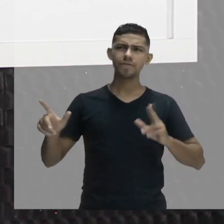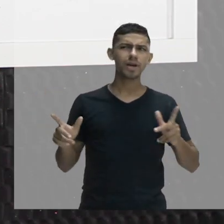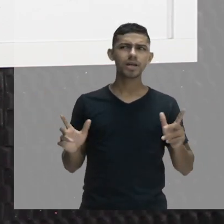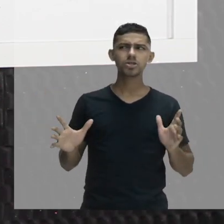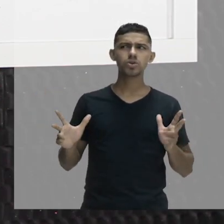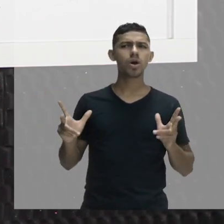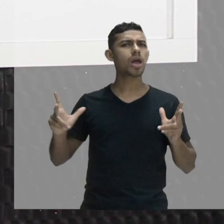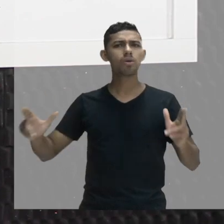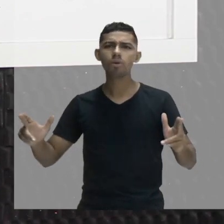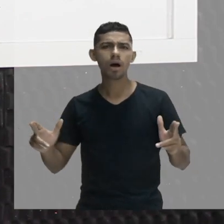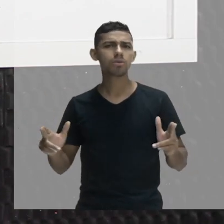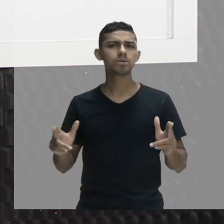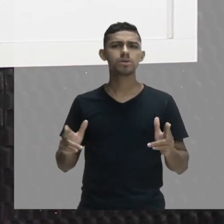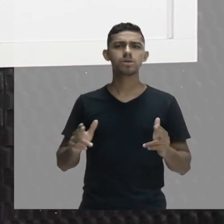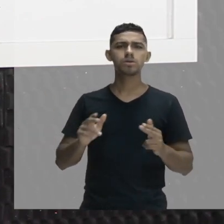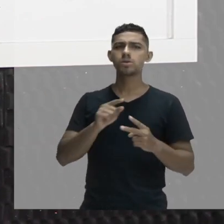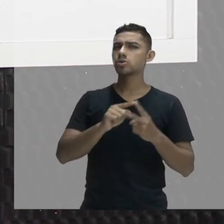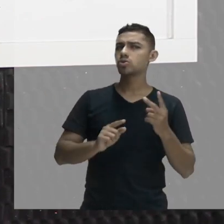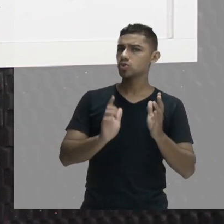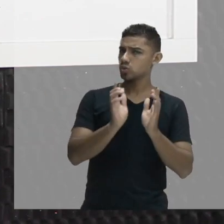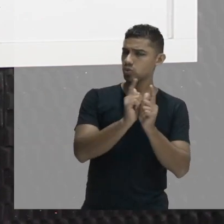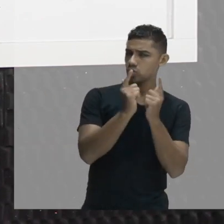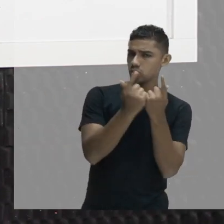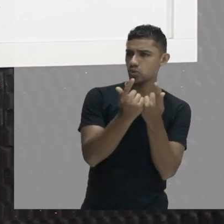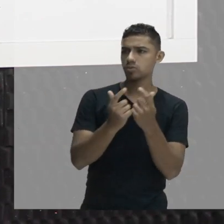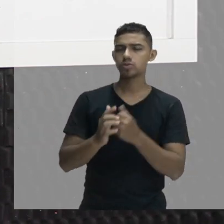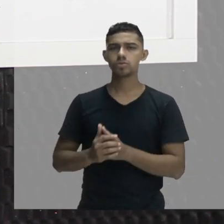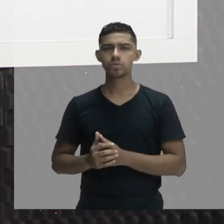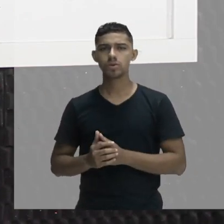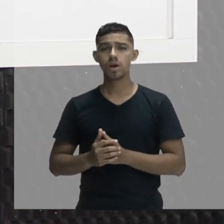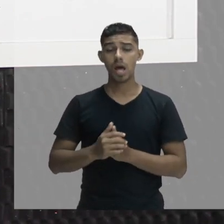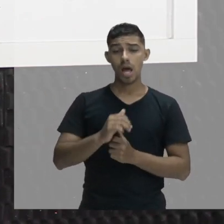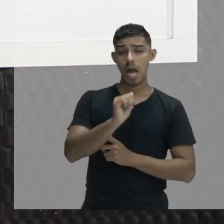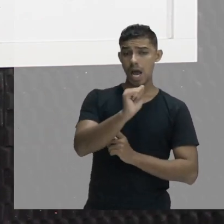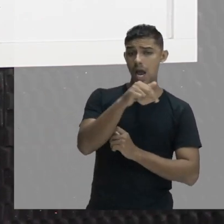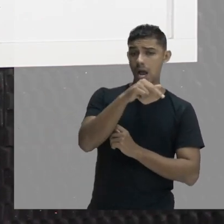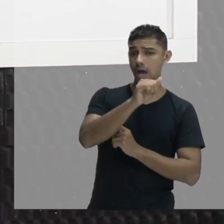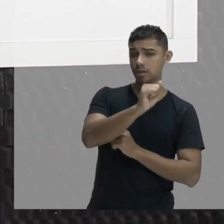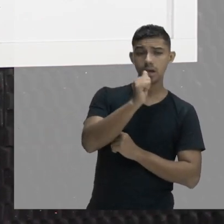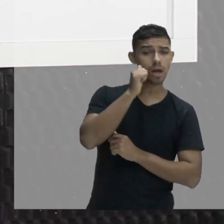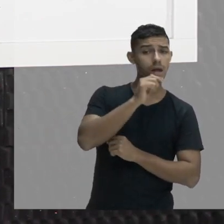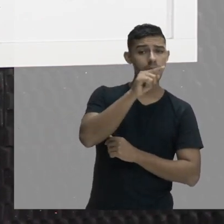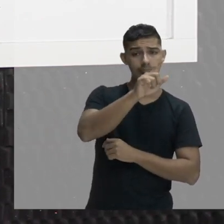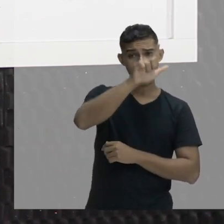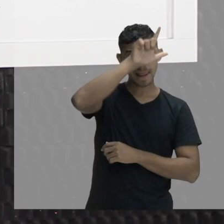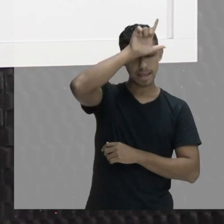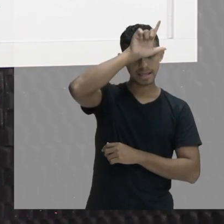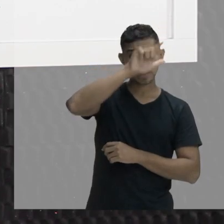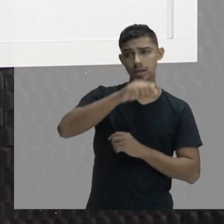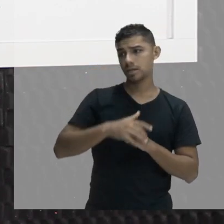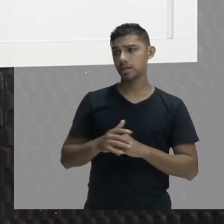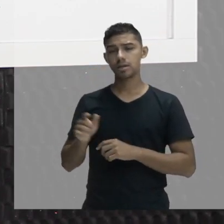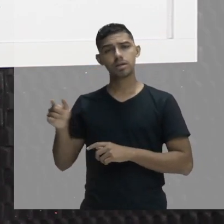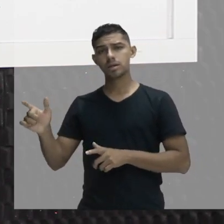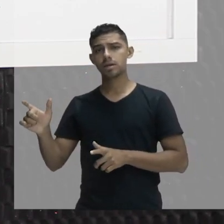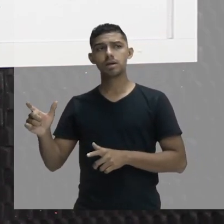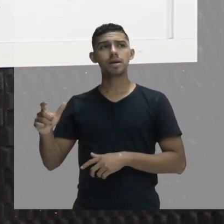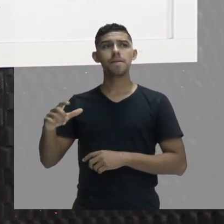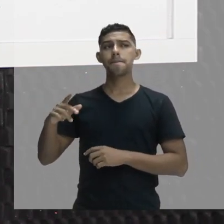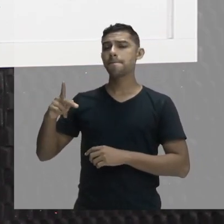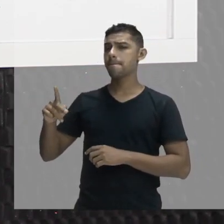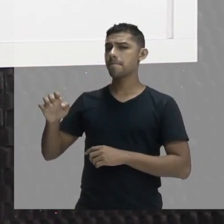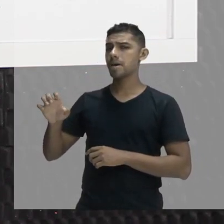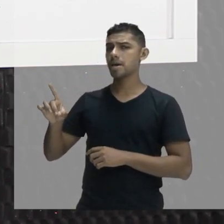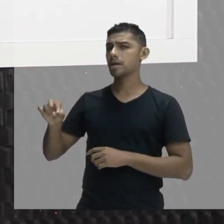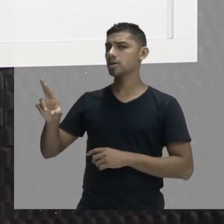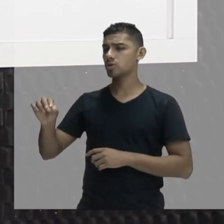ou é a mesma coisa, é o mesmo grupo? Tá? Ana sendo líder e Pedro sendo vice-líder, é a mesma coisa de Pedro ser líder e